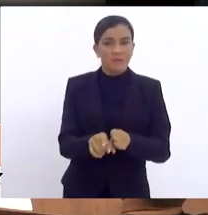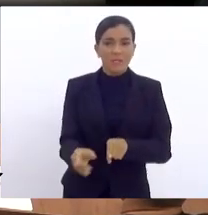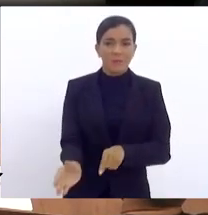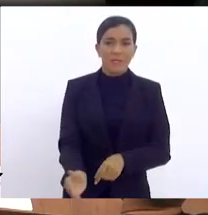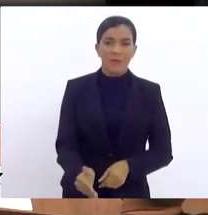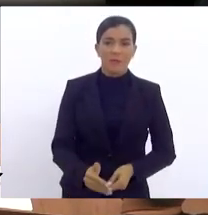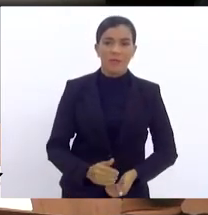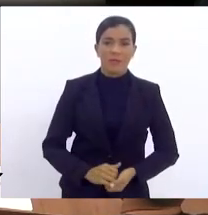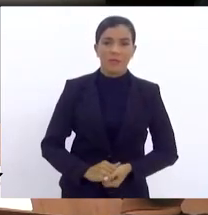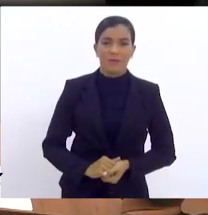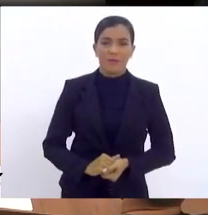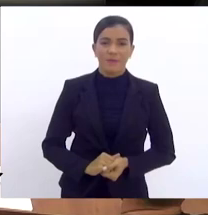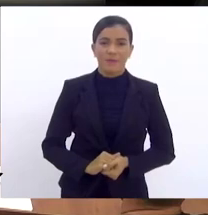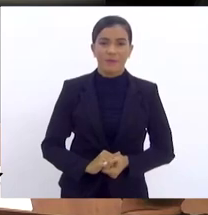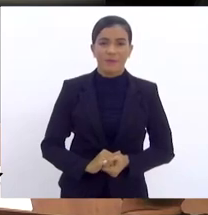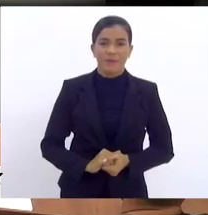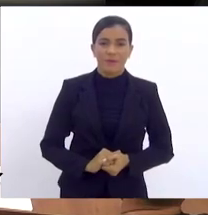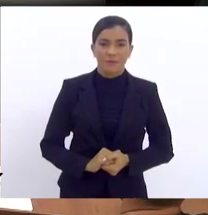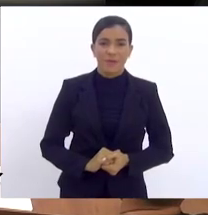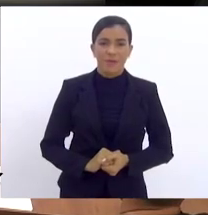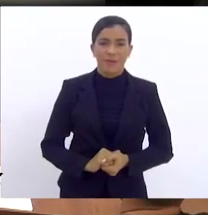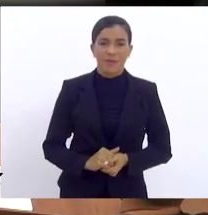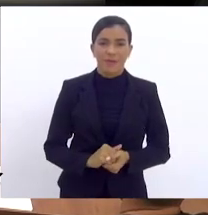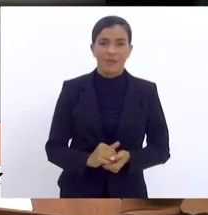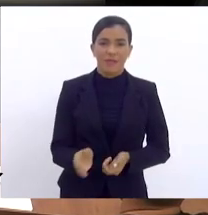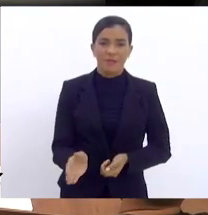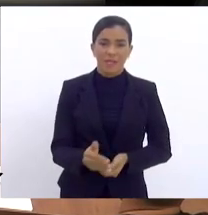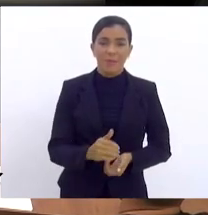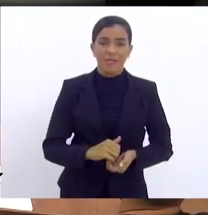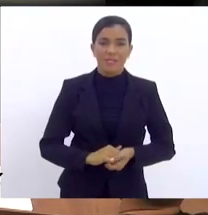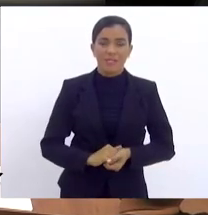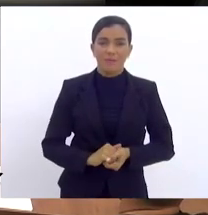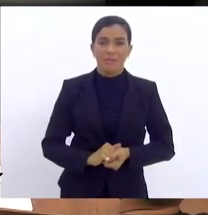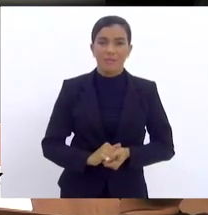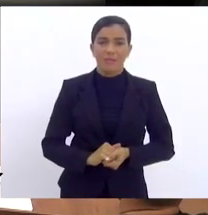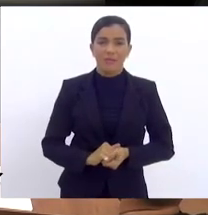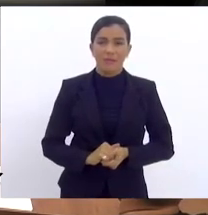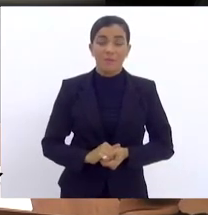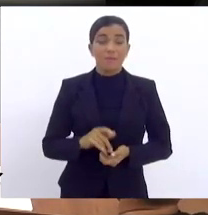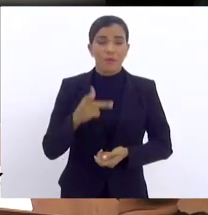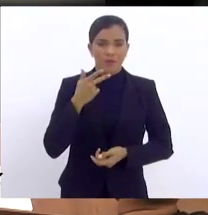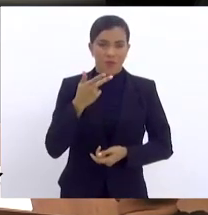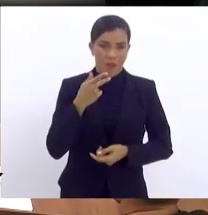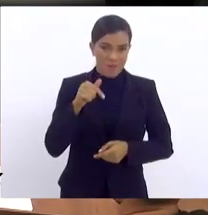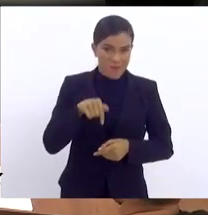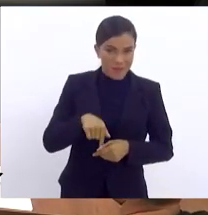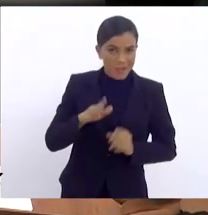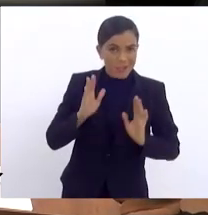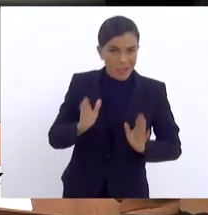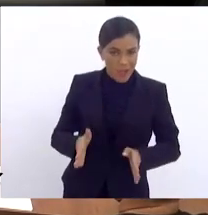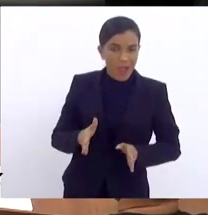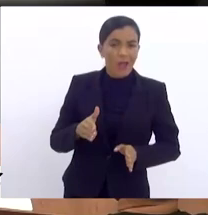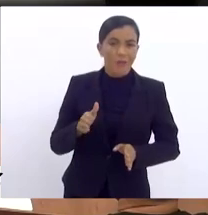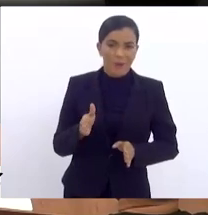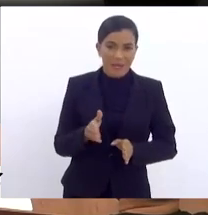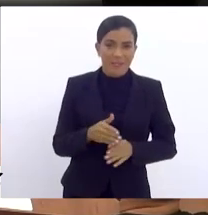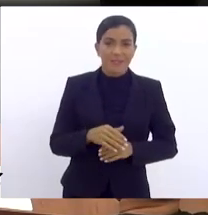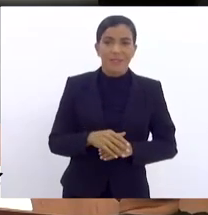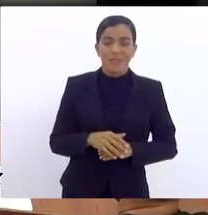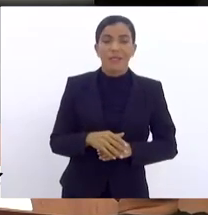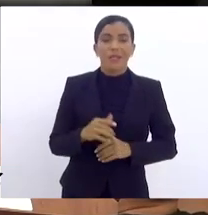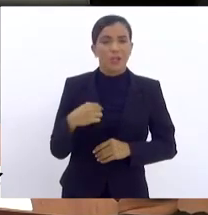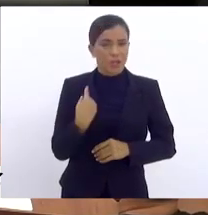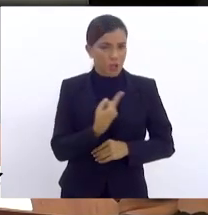e assim dizer quando nós falamos aqui porque nós também tomamos cargas aqui